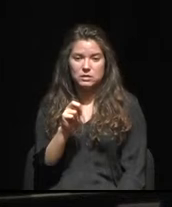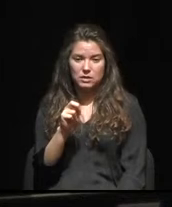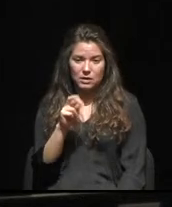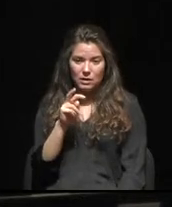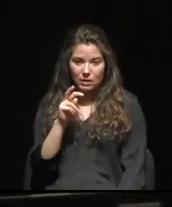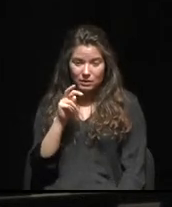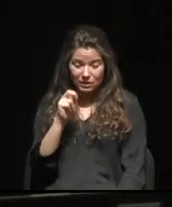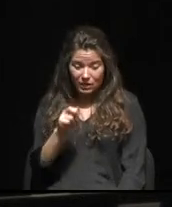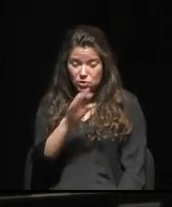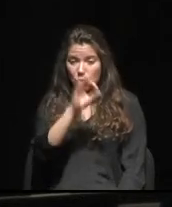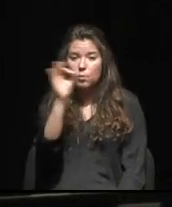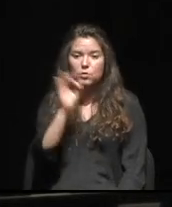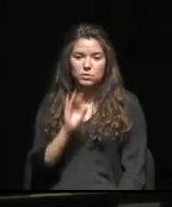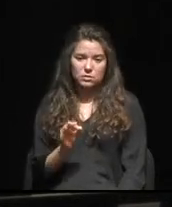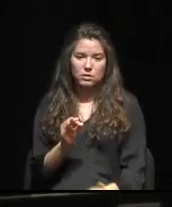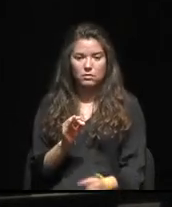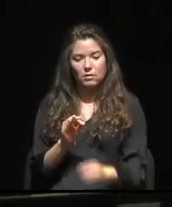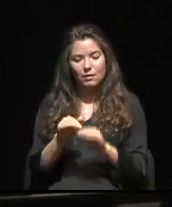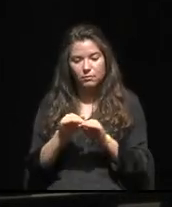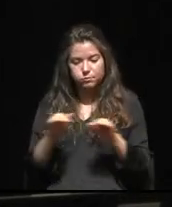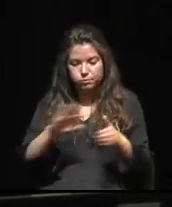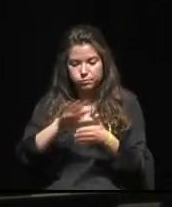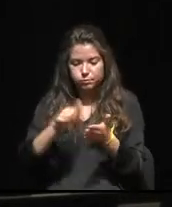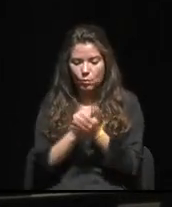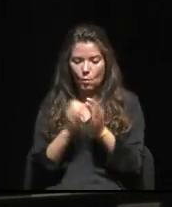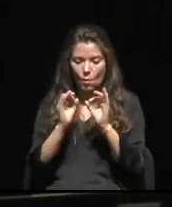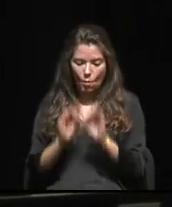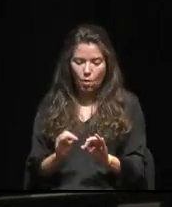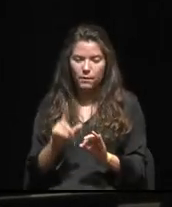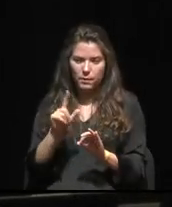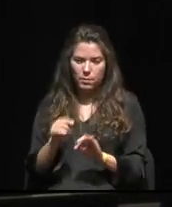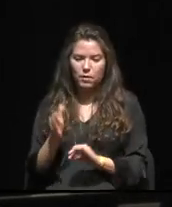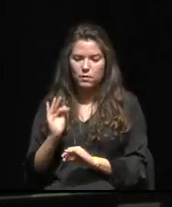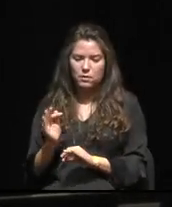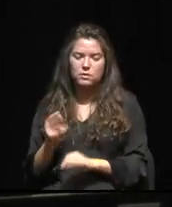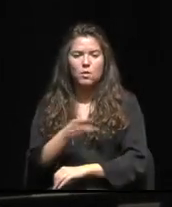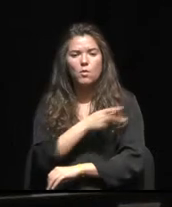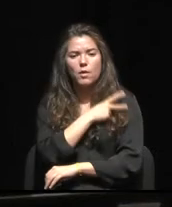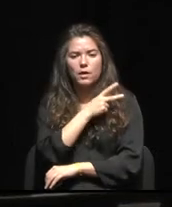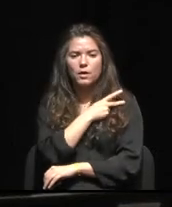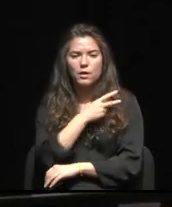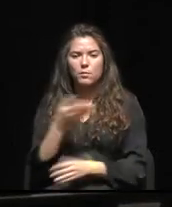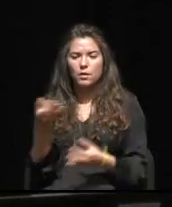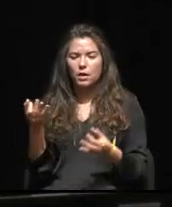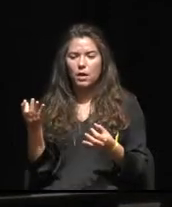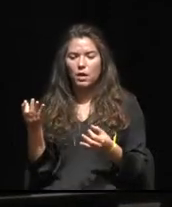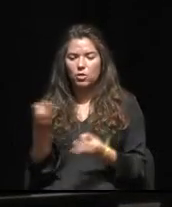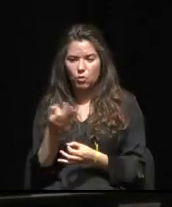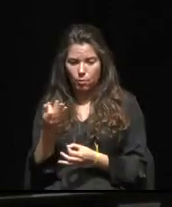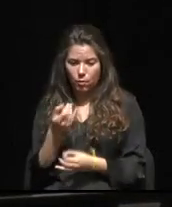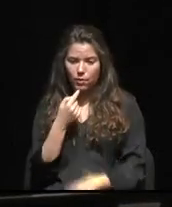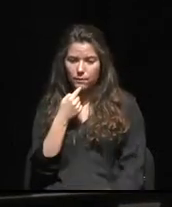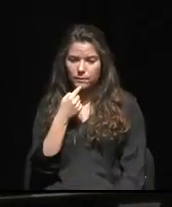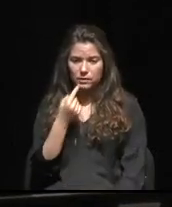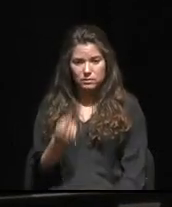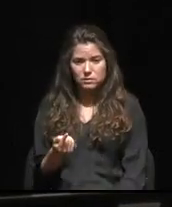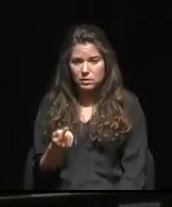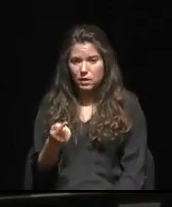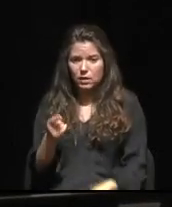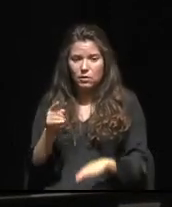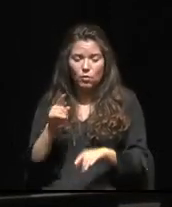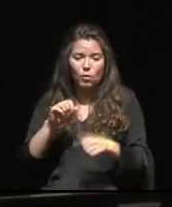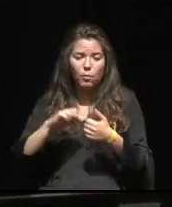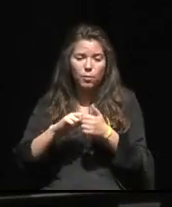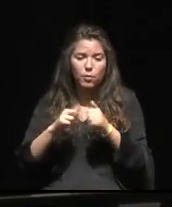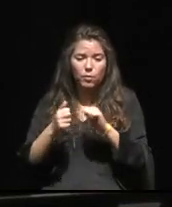apenas 3% o e dizia ainda a Federação académica do porto que o alojamento é o principal entrava à frequência